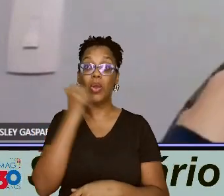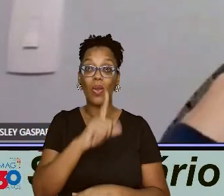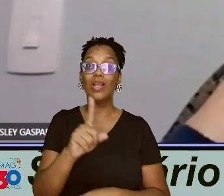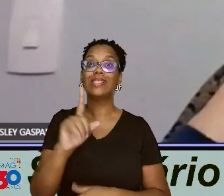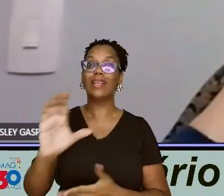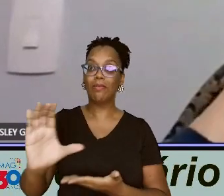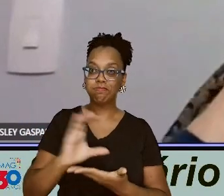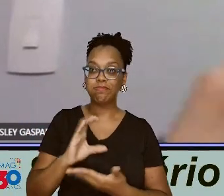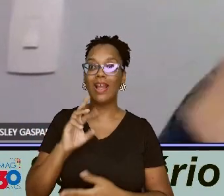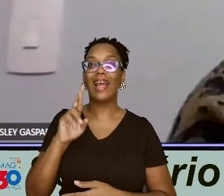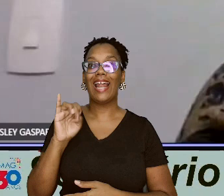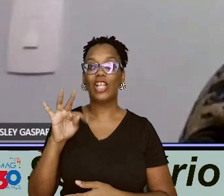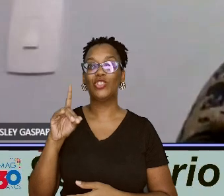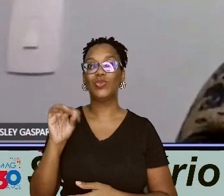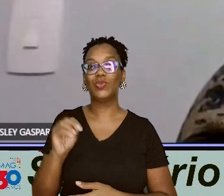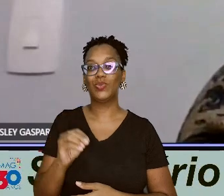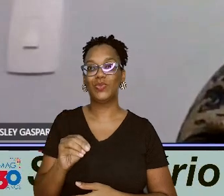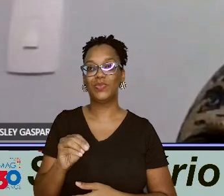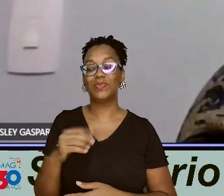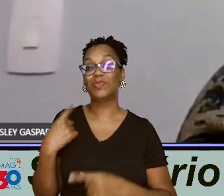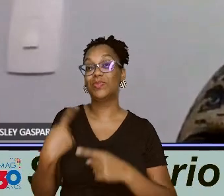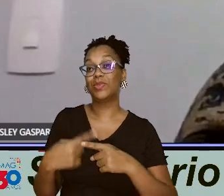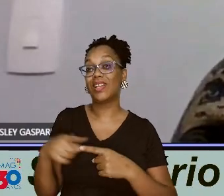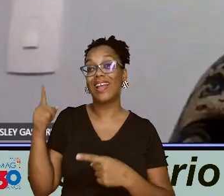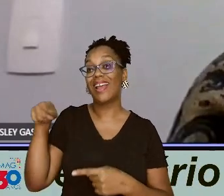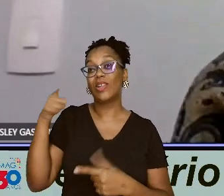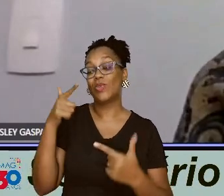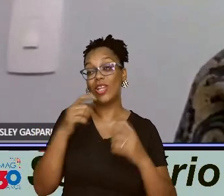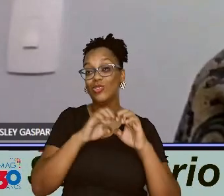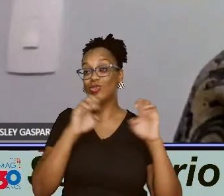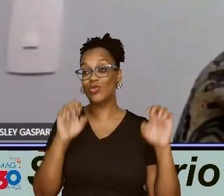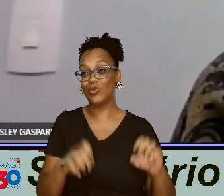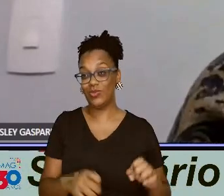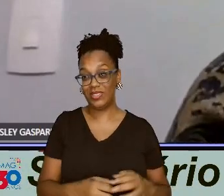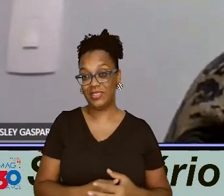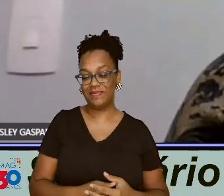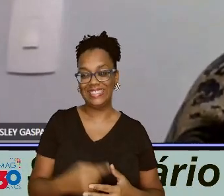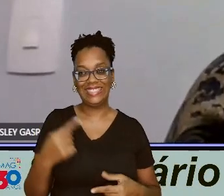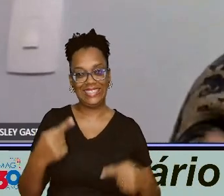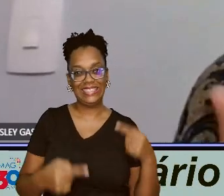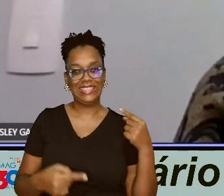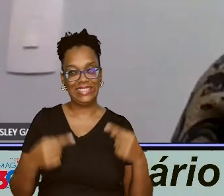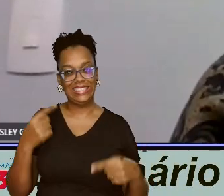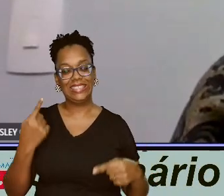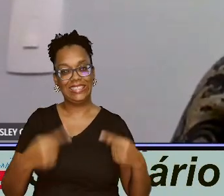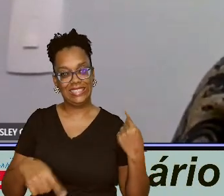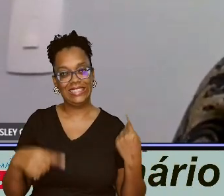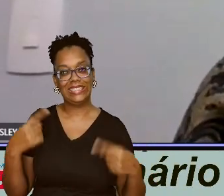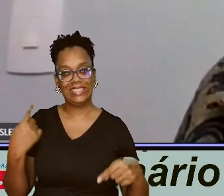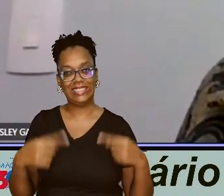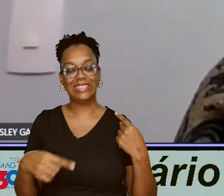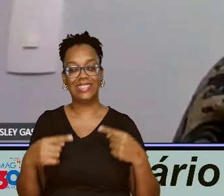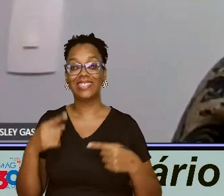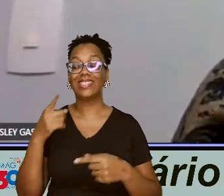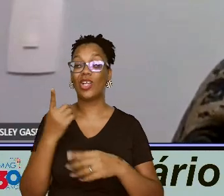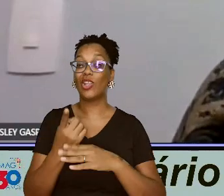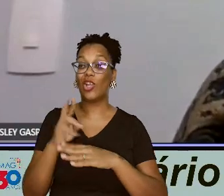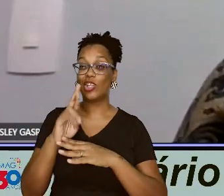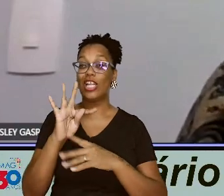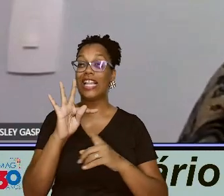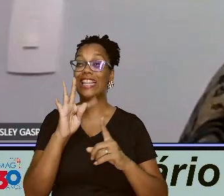crédito para eles, porque eles não têm essa estrutura. É uma discussão que a gente, até a doutora Terezinha, enquanto